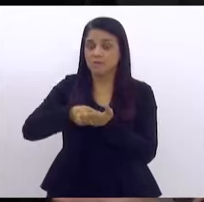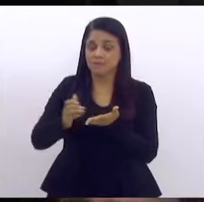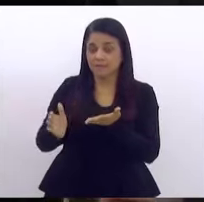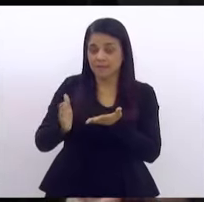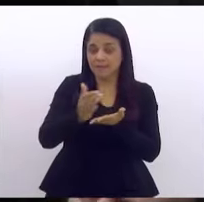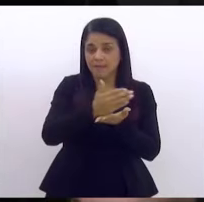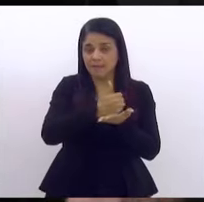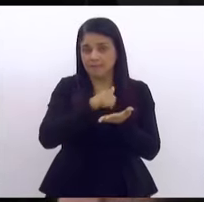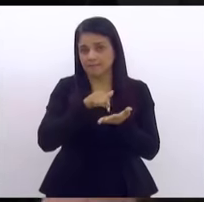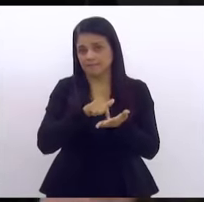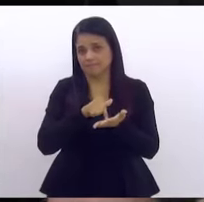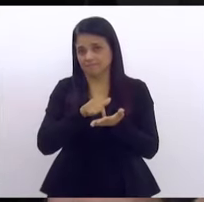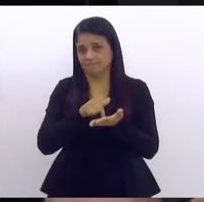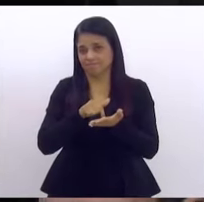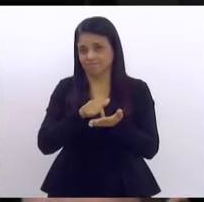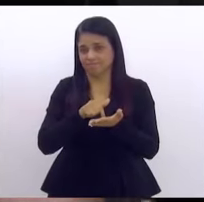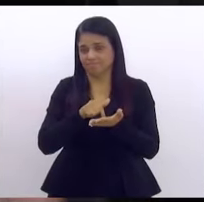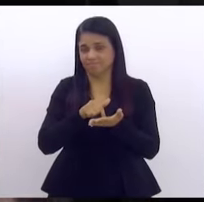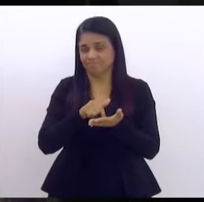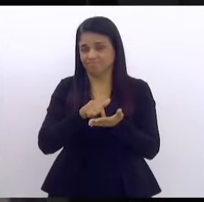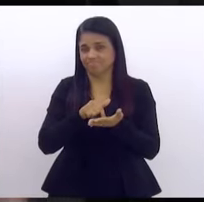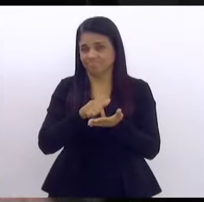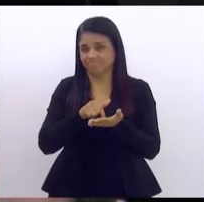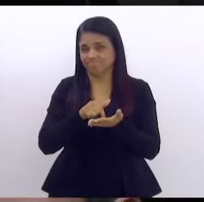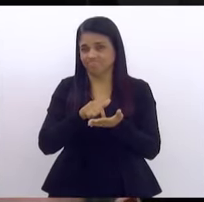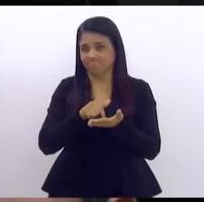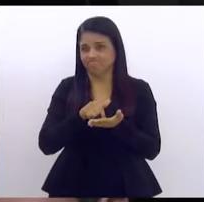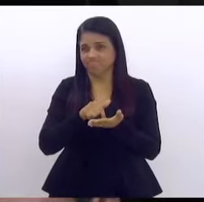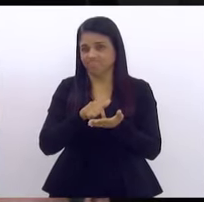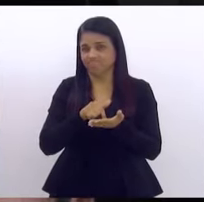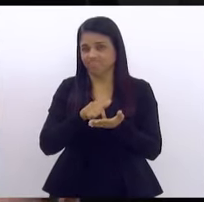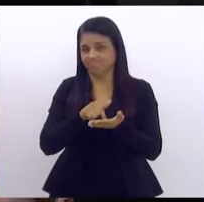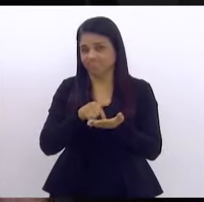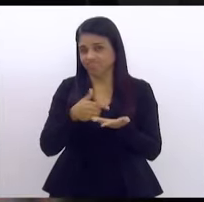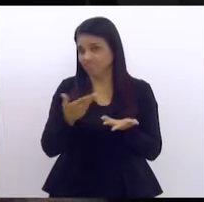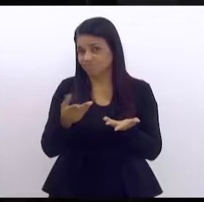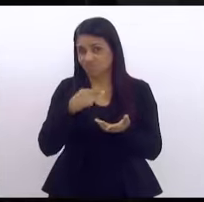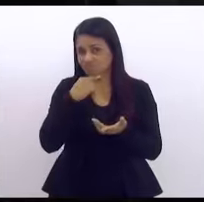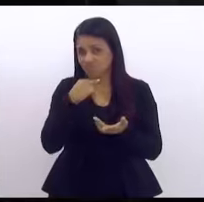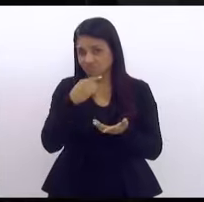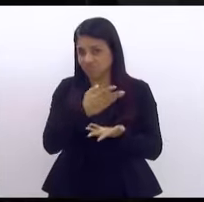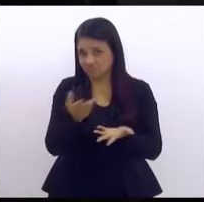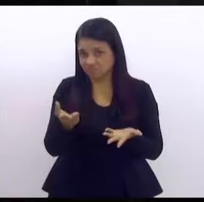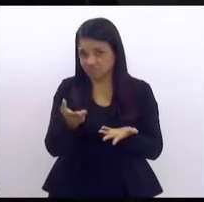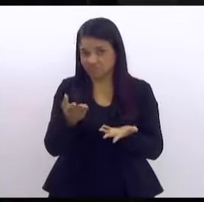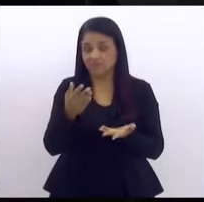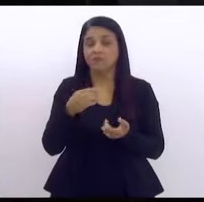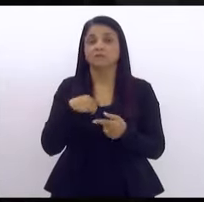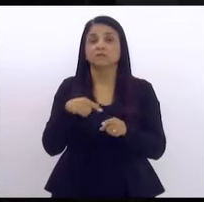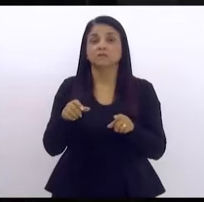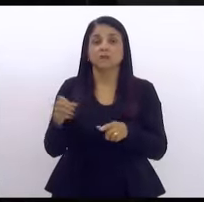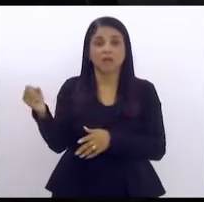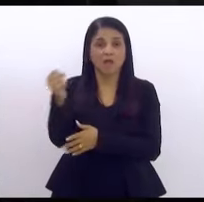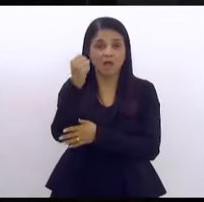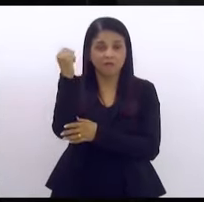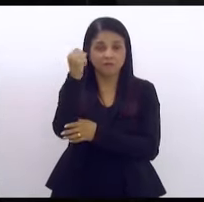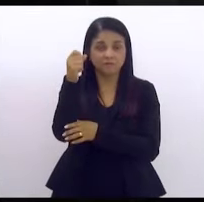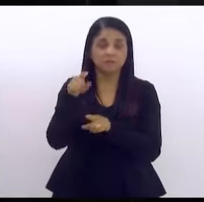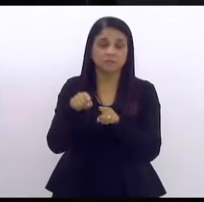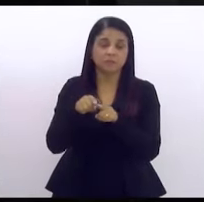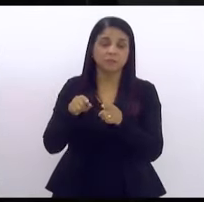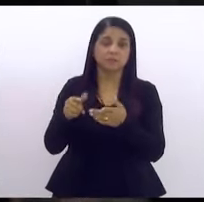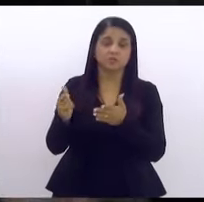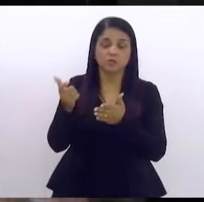arrecadação é pífia hoje. Como agravante, senhor presidente, temos o regime de recuperação